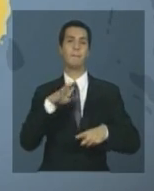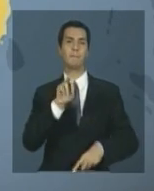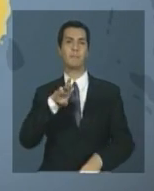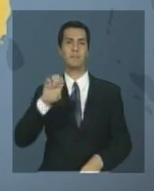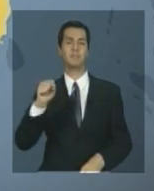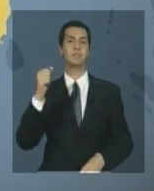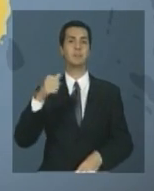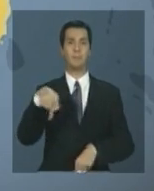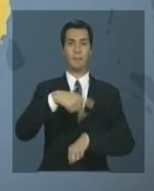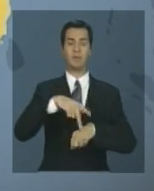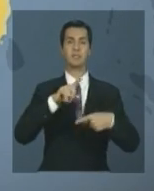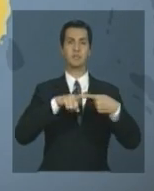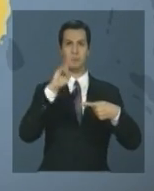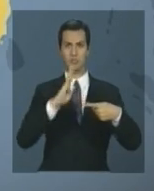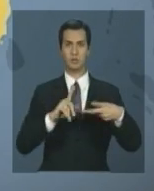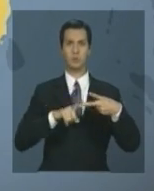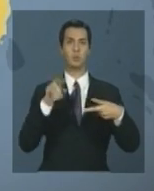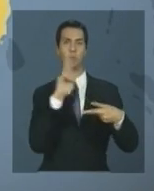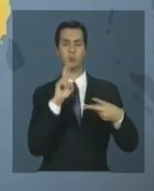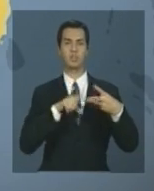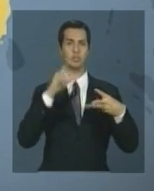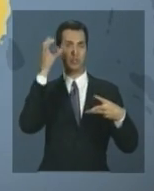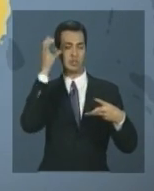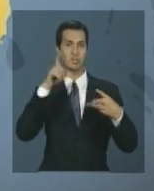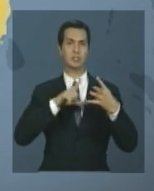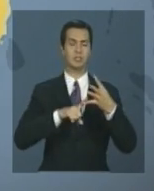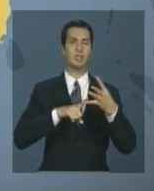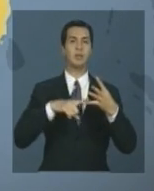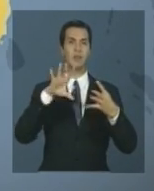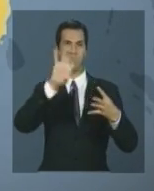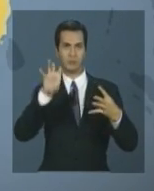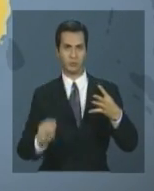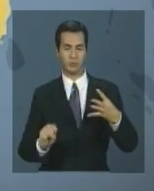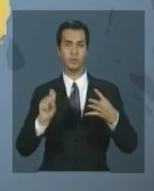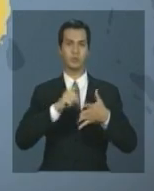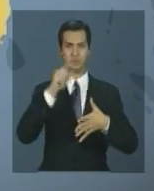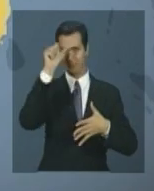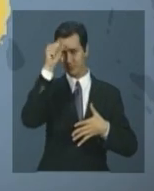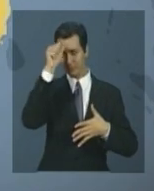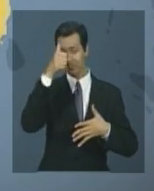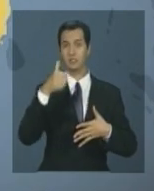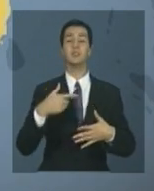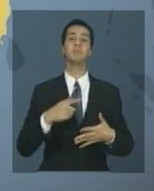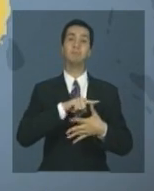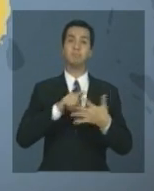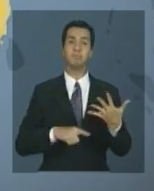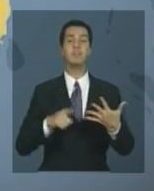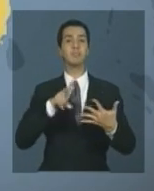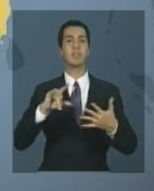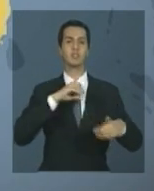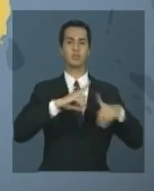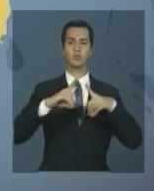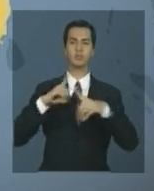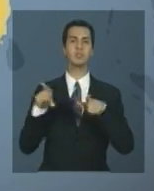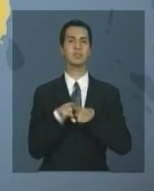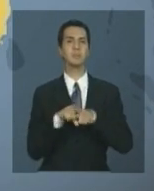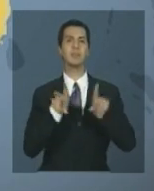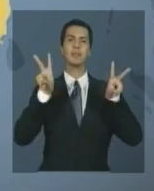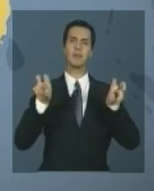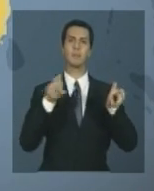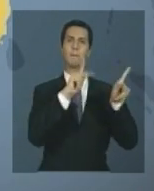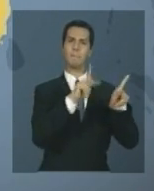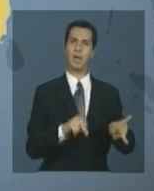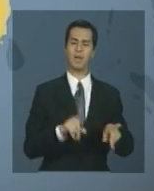Índia, China e África do Sul. Nesta quarta reunião da cúpula do bloco, serão tratados também temas como a paz e a segurança,